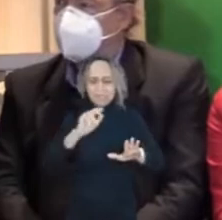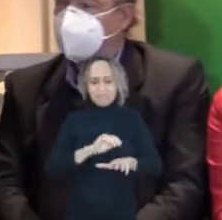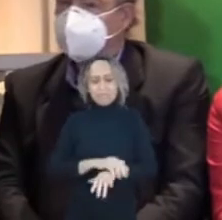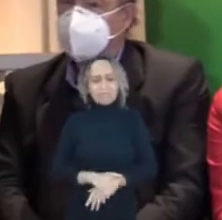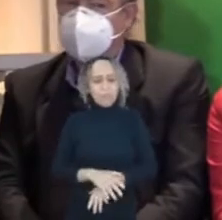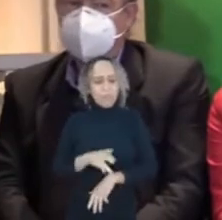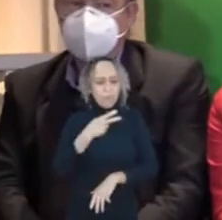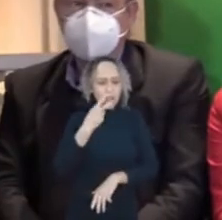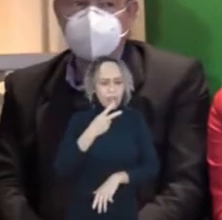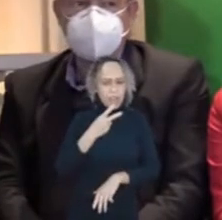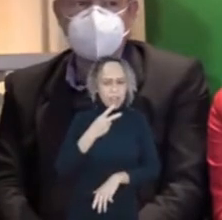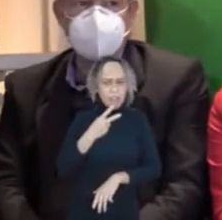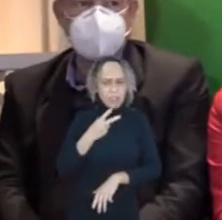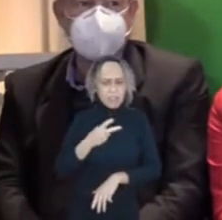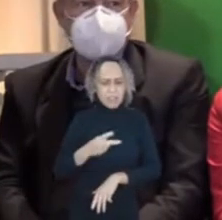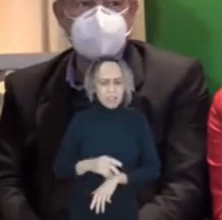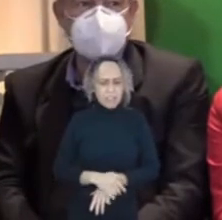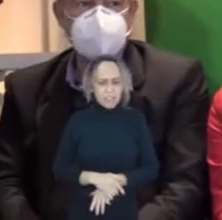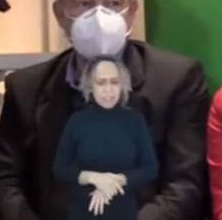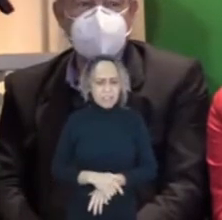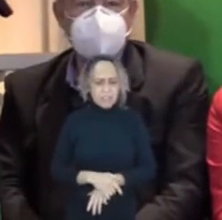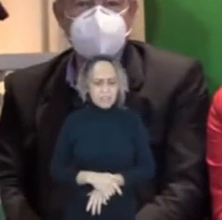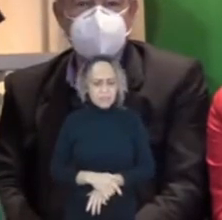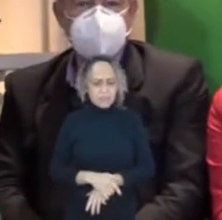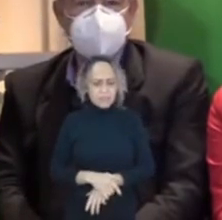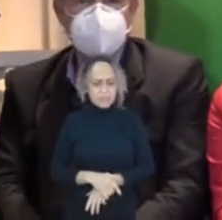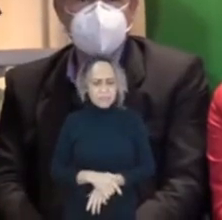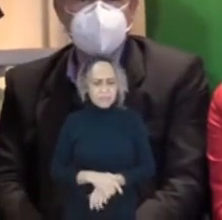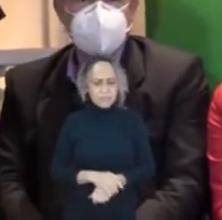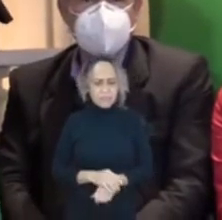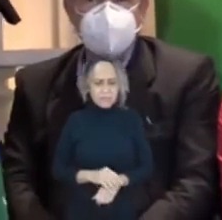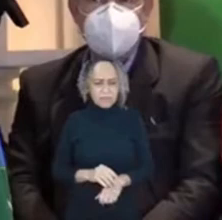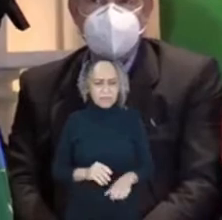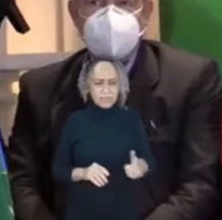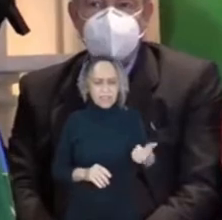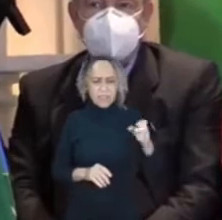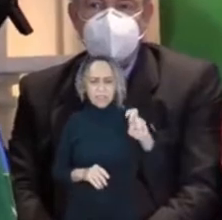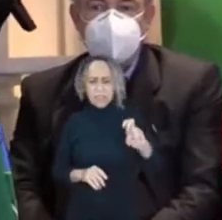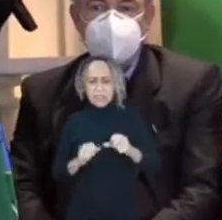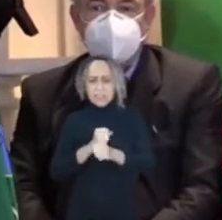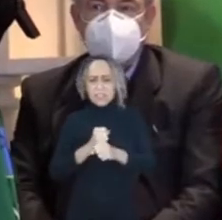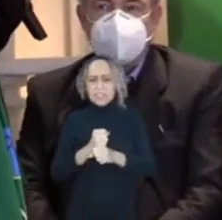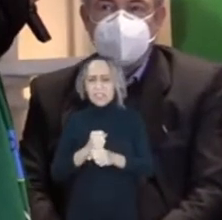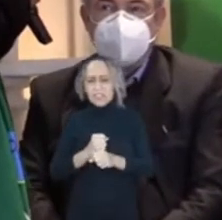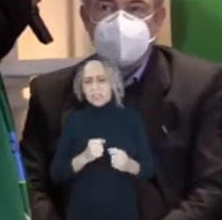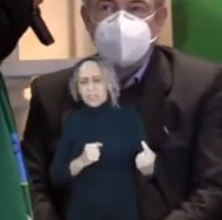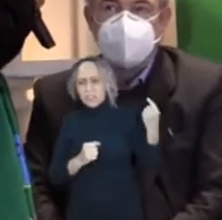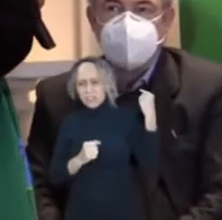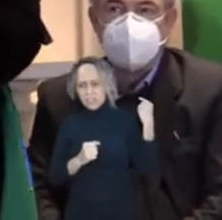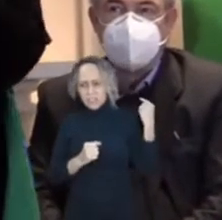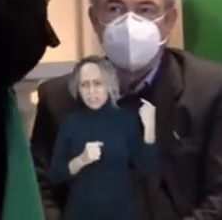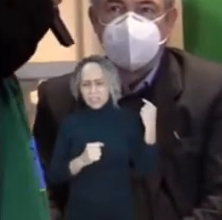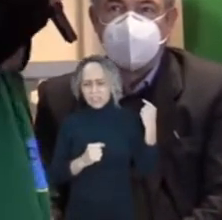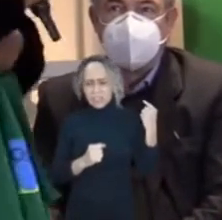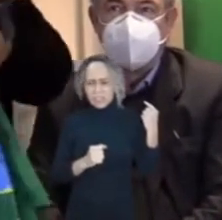atrás, eu ainda era uma catadora do lixão